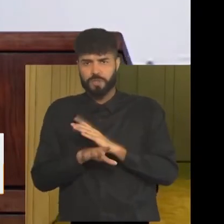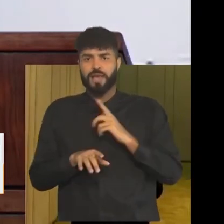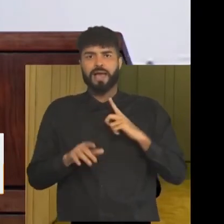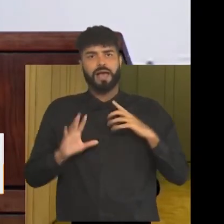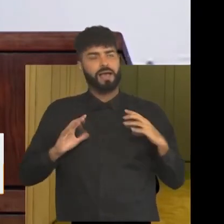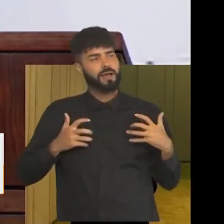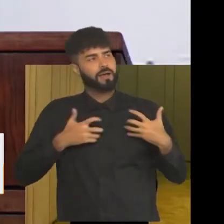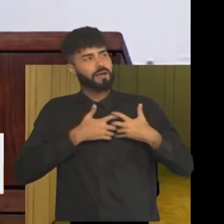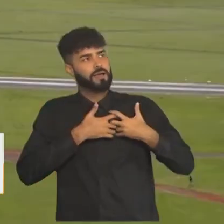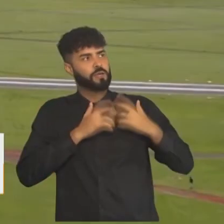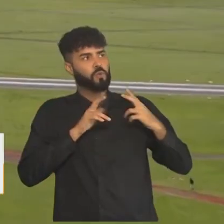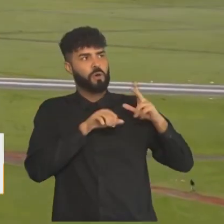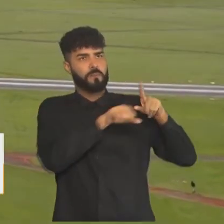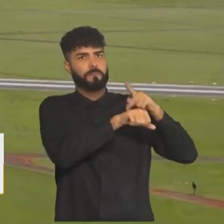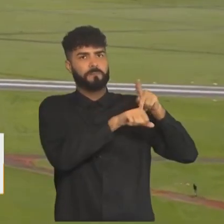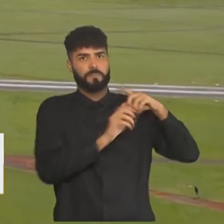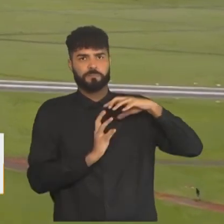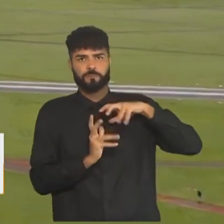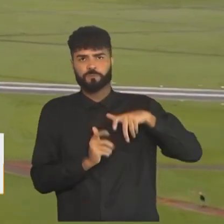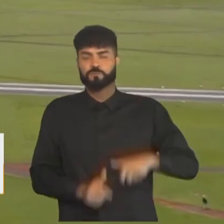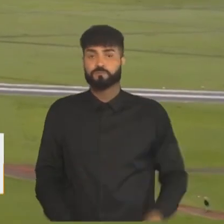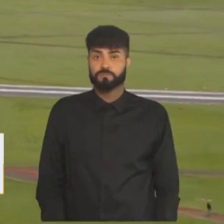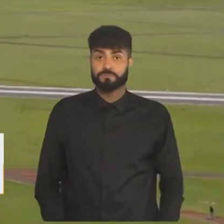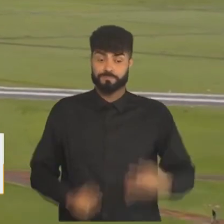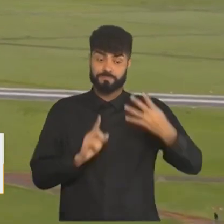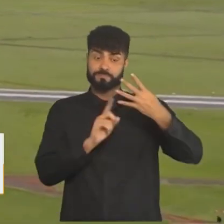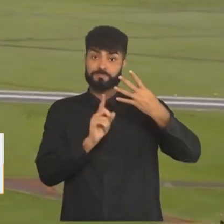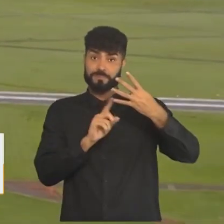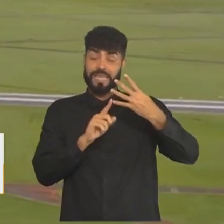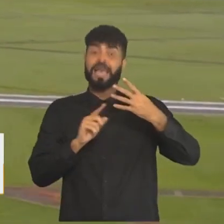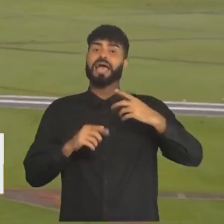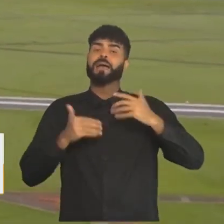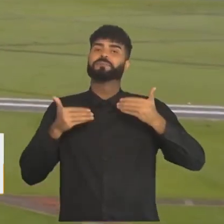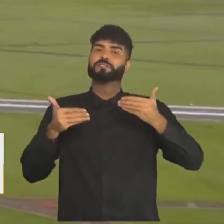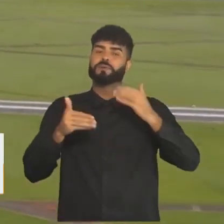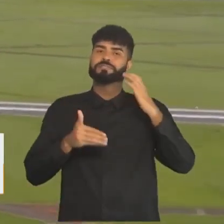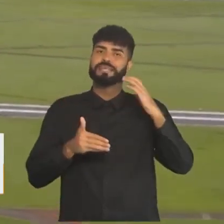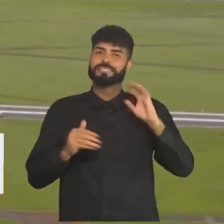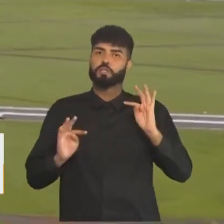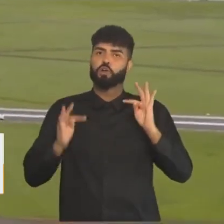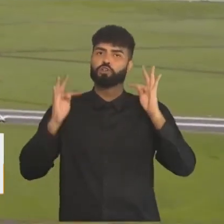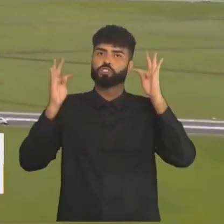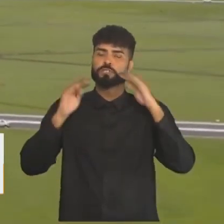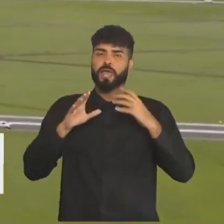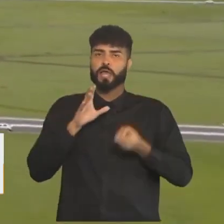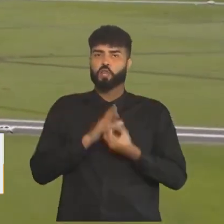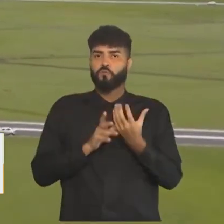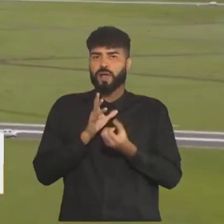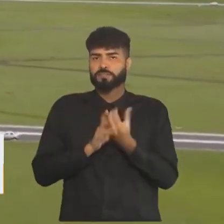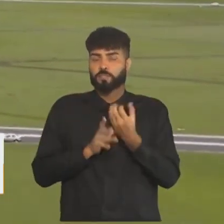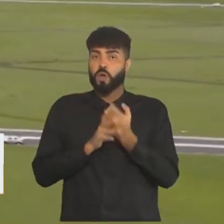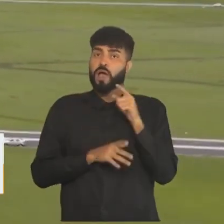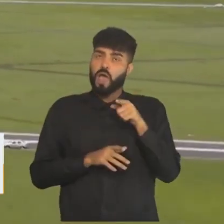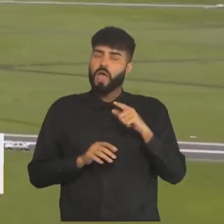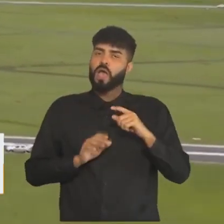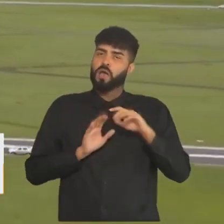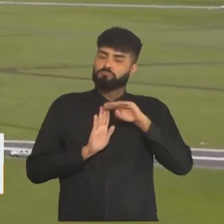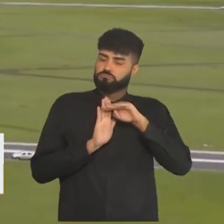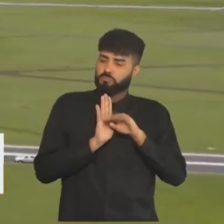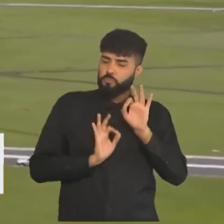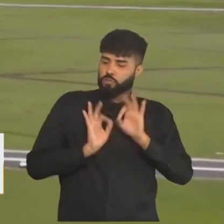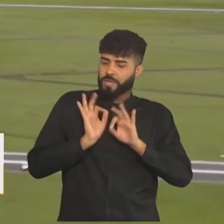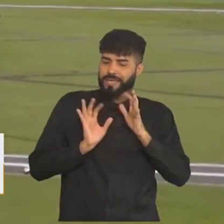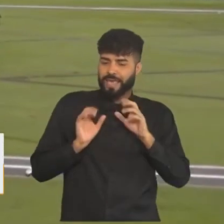as práticas globais. E o Ministério da Ciência, Tecnologia e Inovações desenvolve projetos que fortalecem as